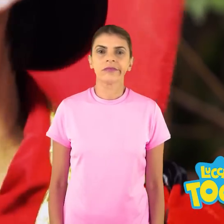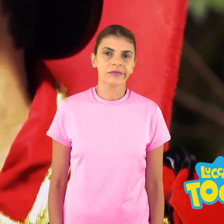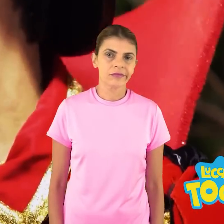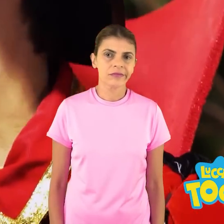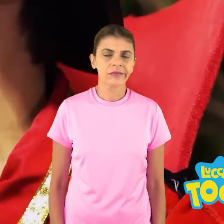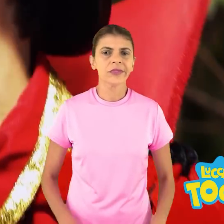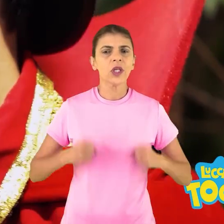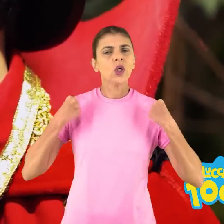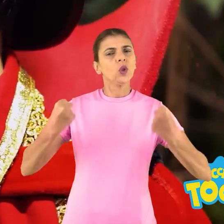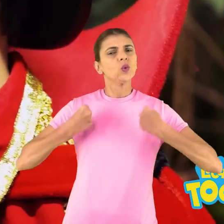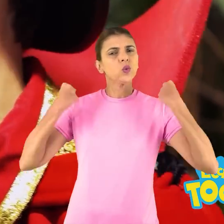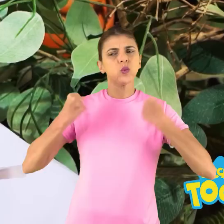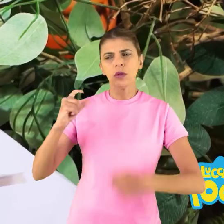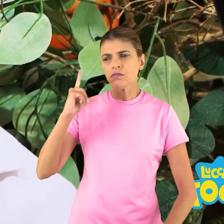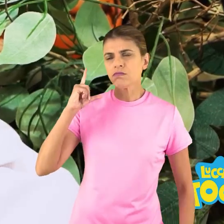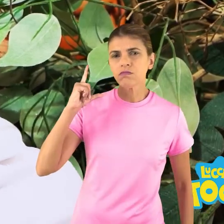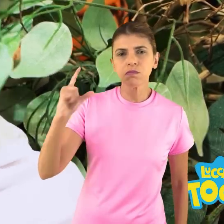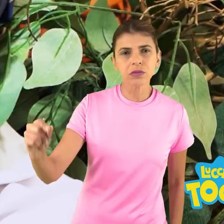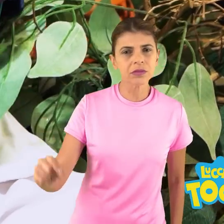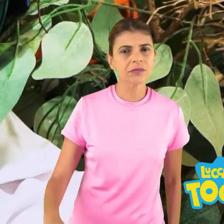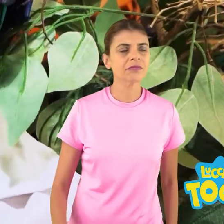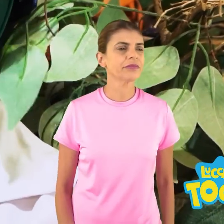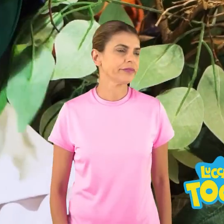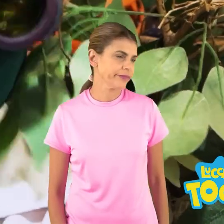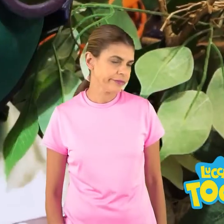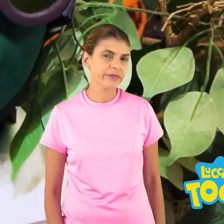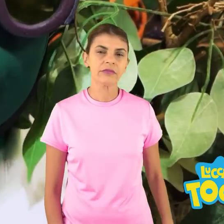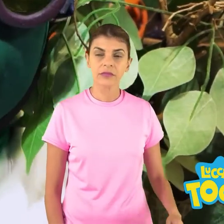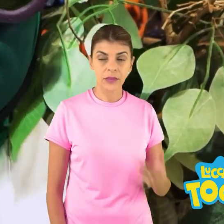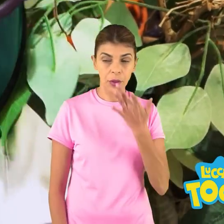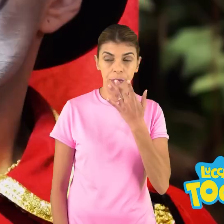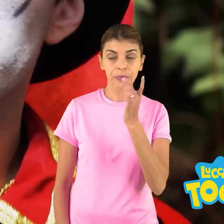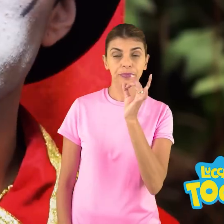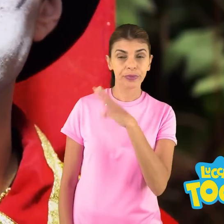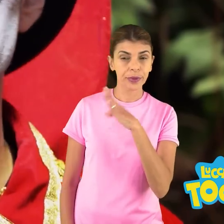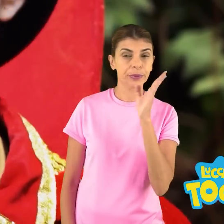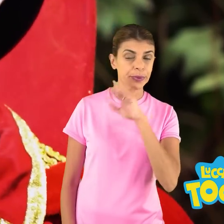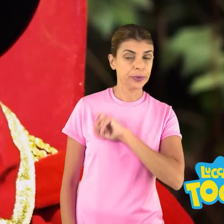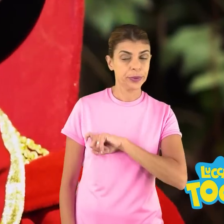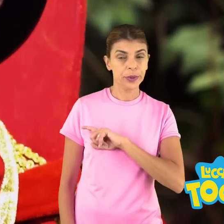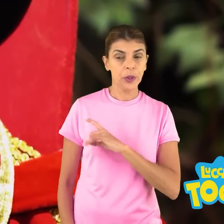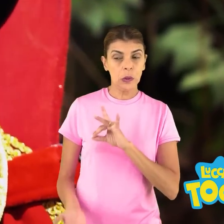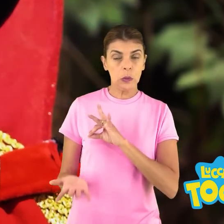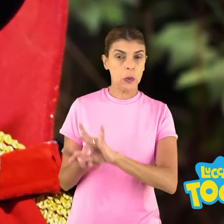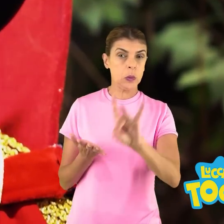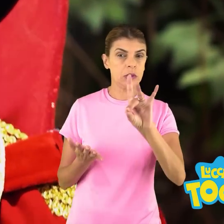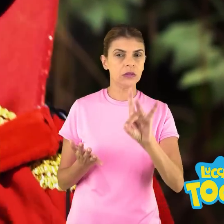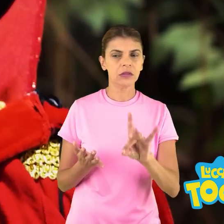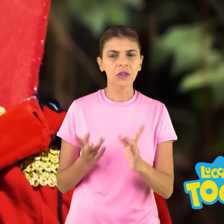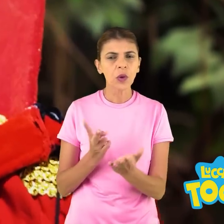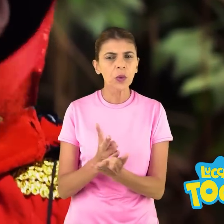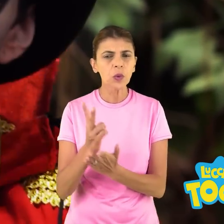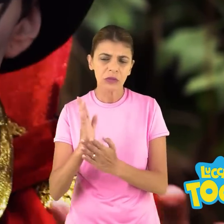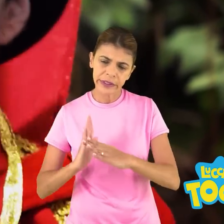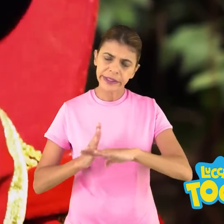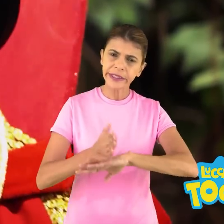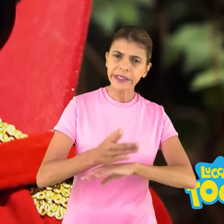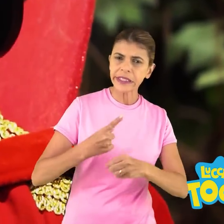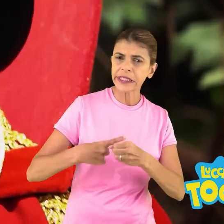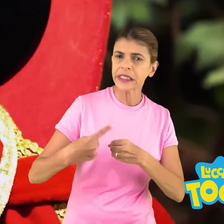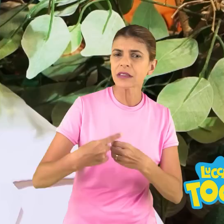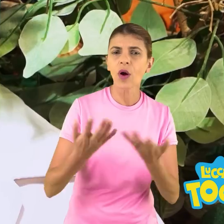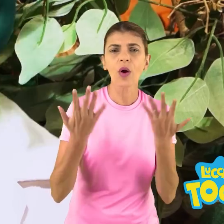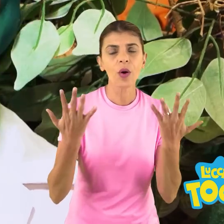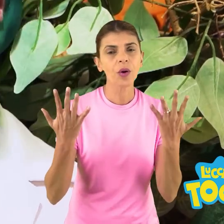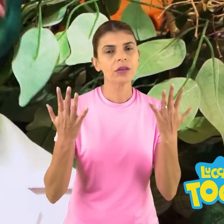Morreram de novo, Dr. Bem-Bem! Esses vilões são insuportáveis! Até quando eles vão continuar tentando invadir a nossa